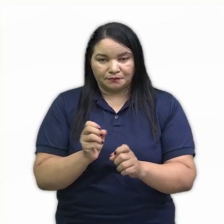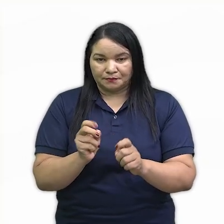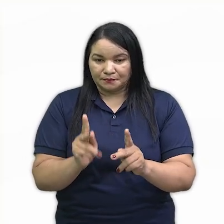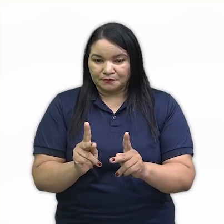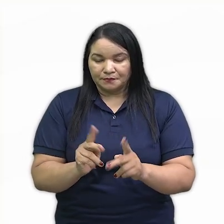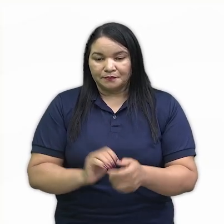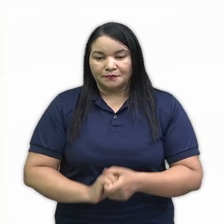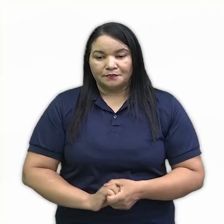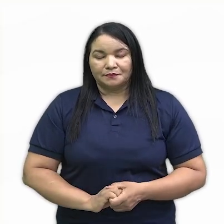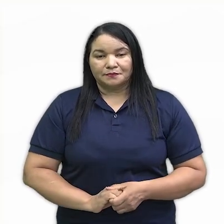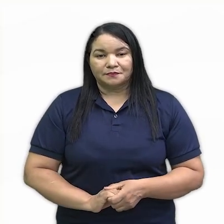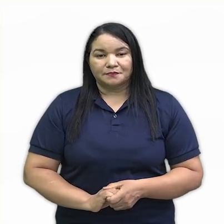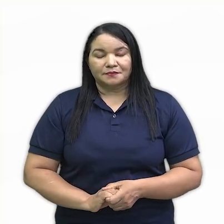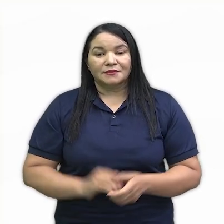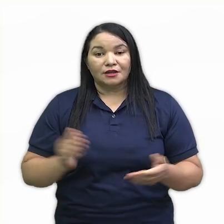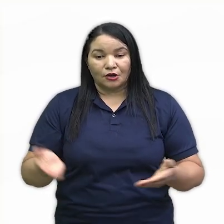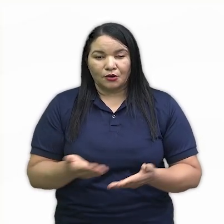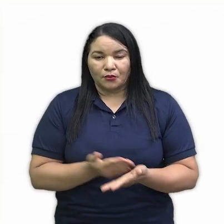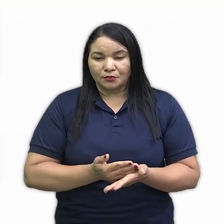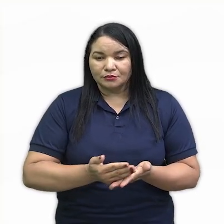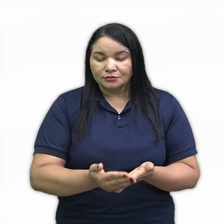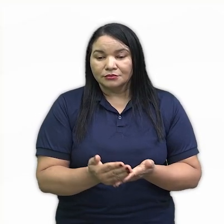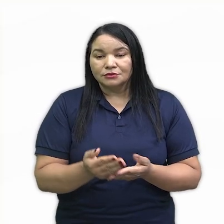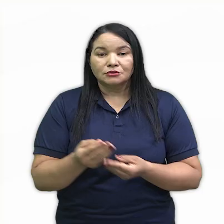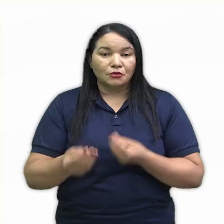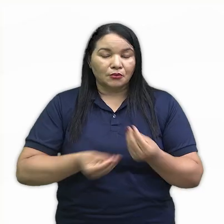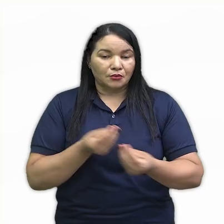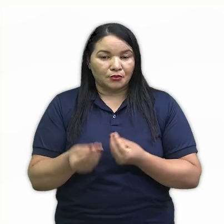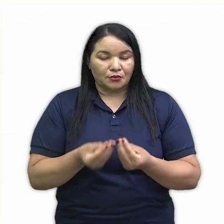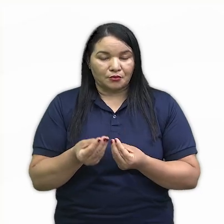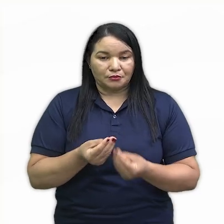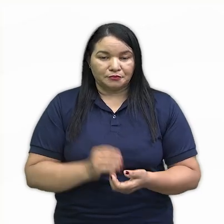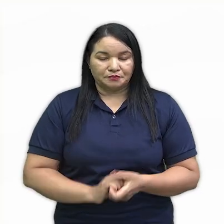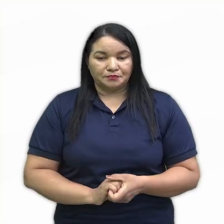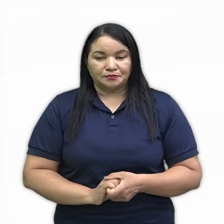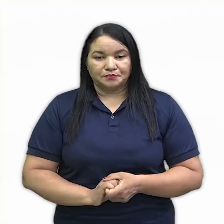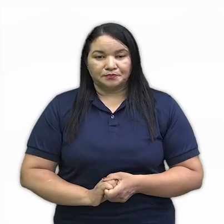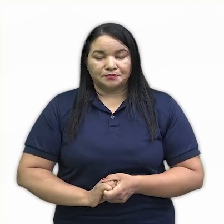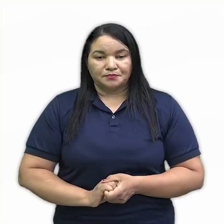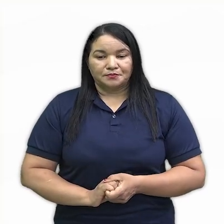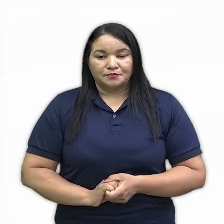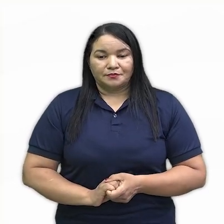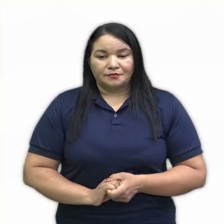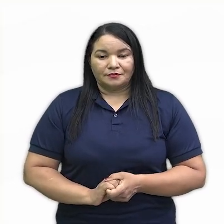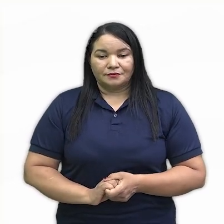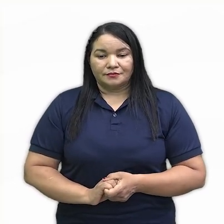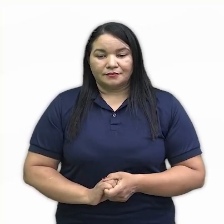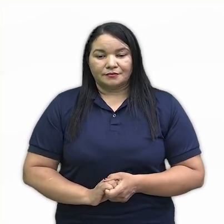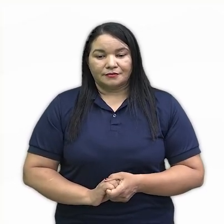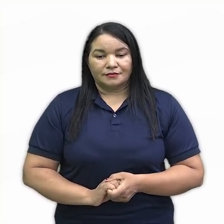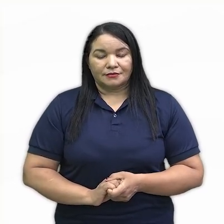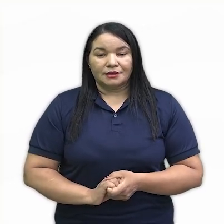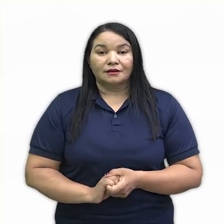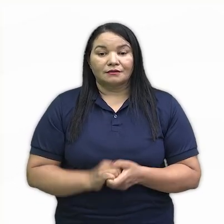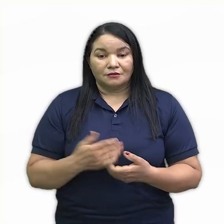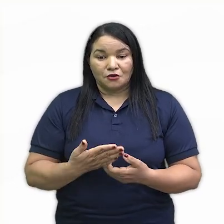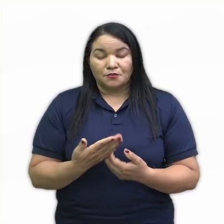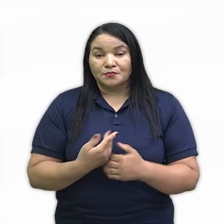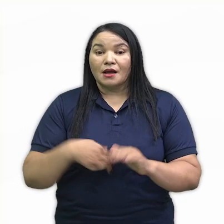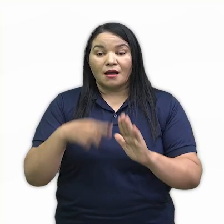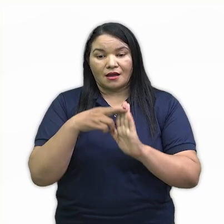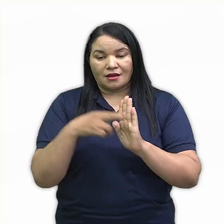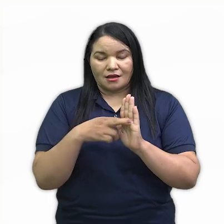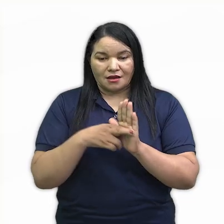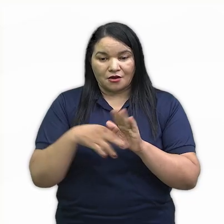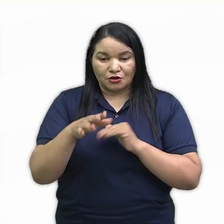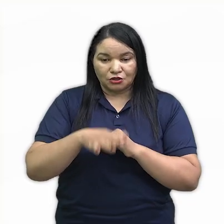tá? Então, a gente vai começar com o nosso termo geral, tá? Vou escrever